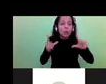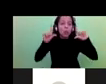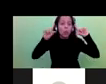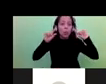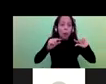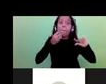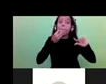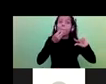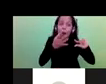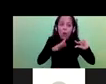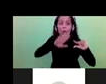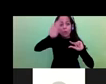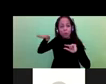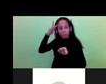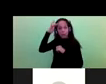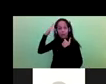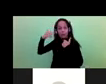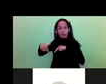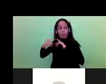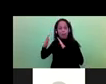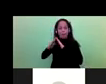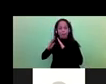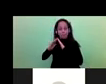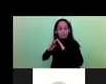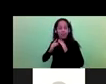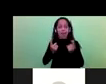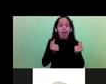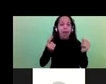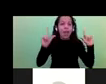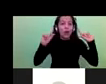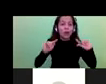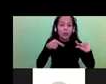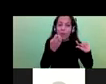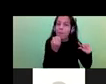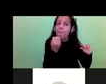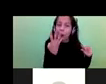com gastos de infraestrutura para